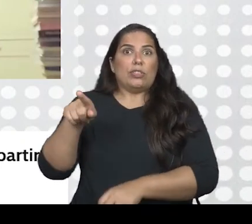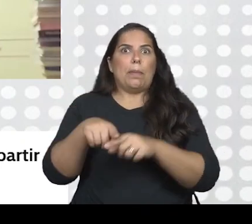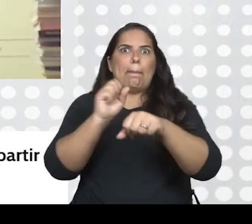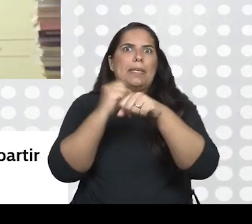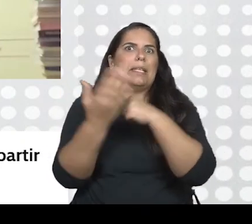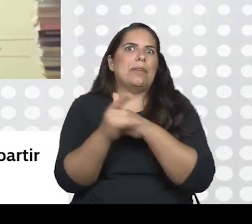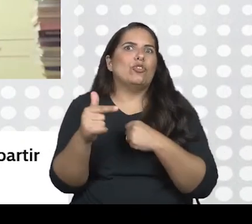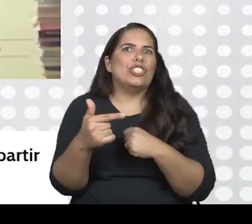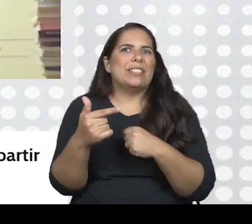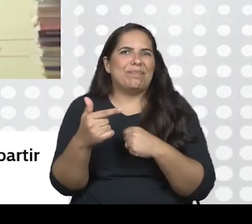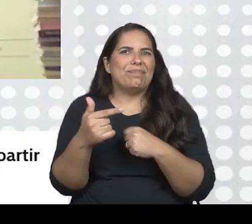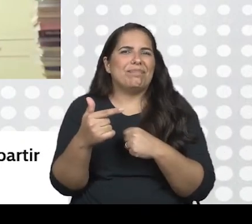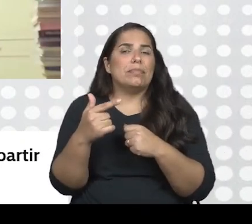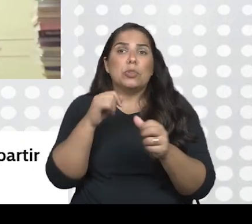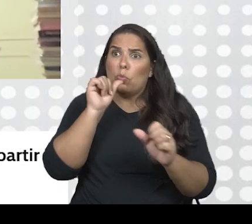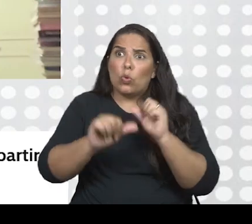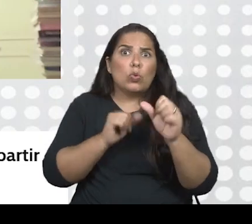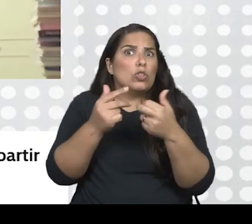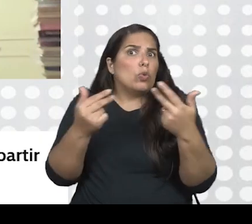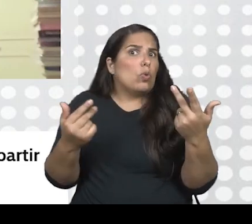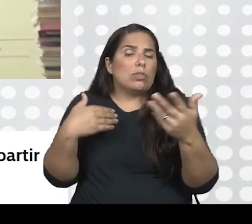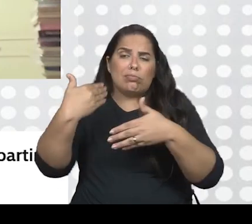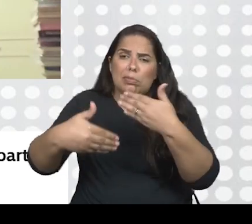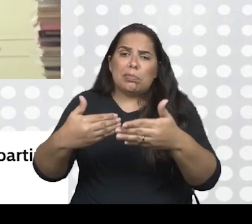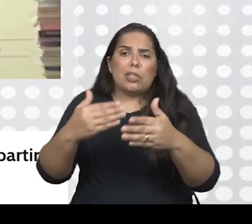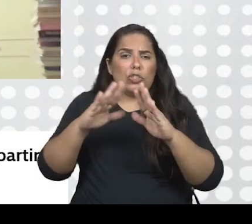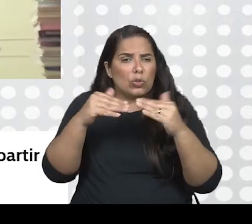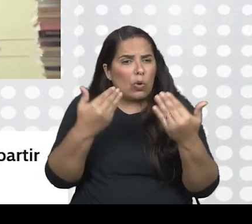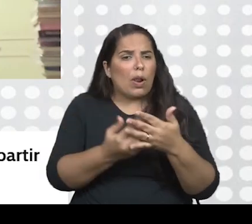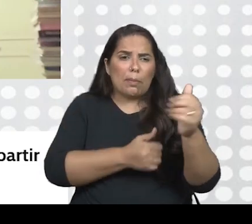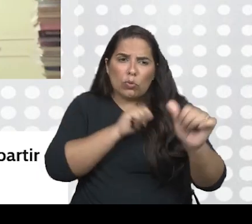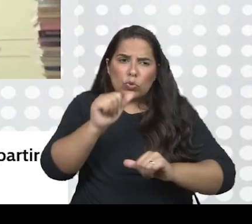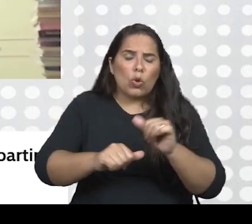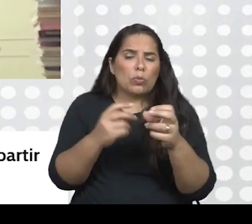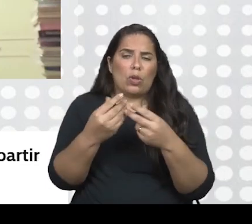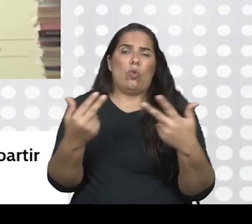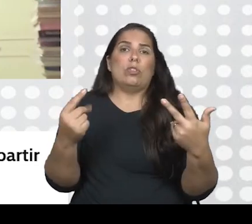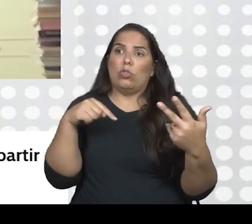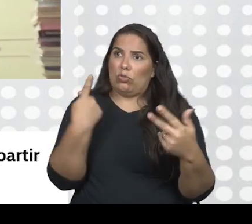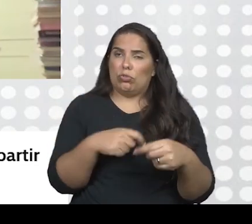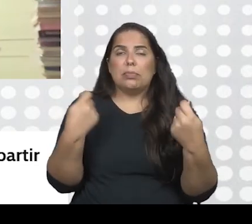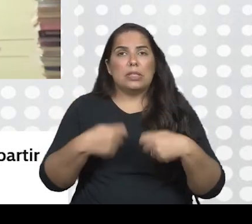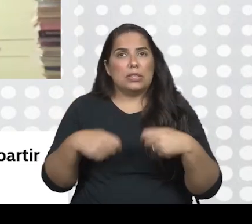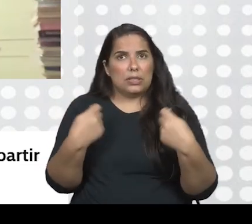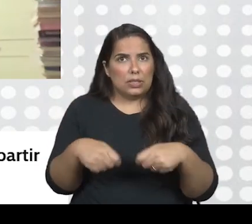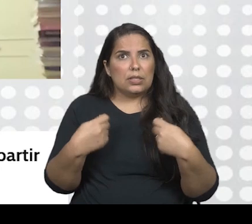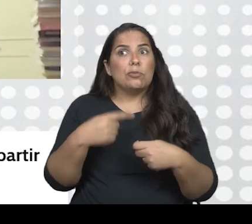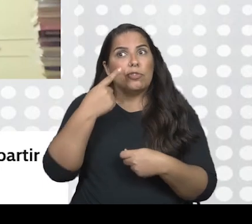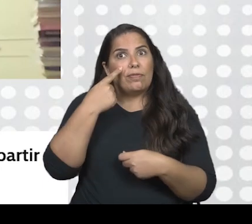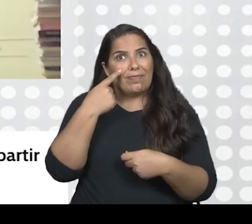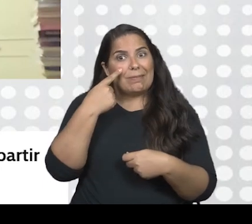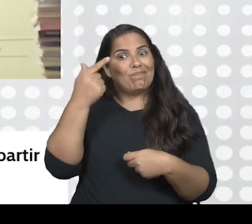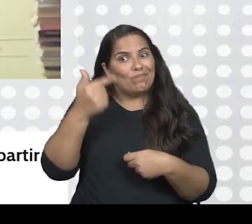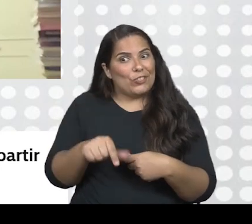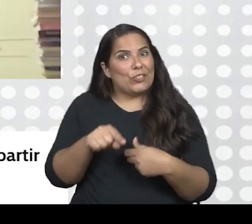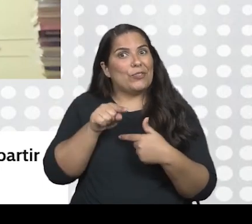pandemia. Os tempos mudaram, as demandas da escola mudaram, e nós precisamos rever